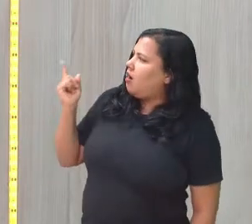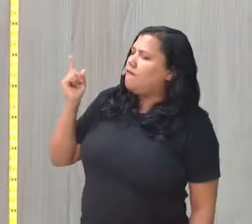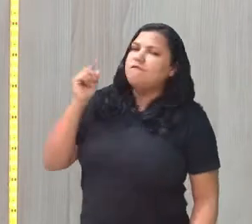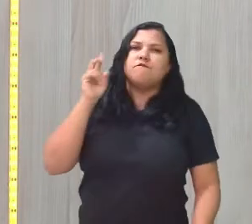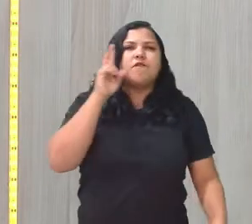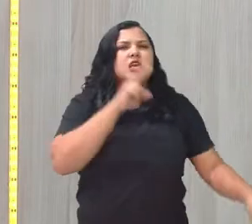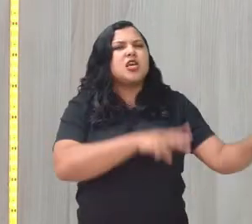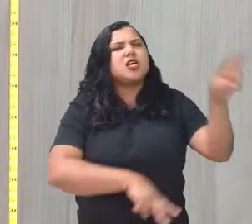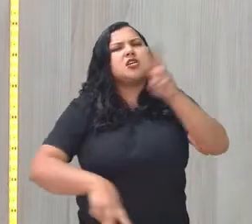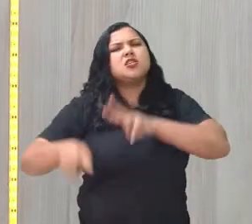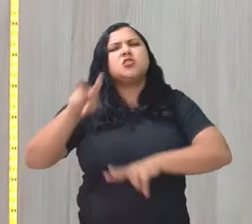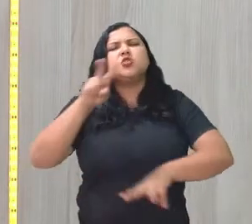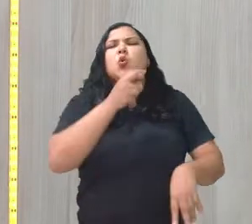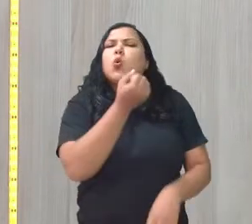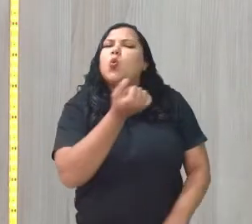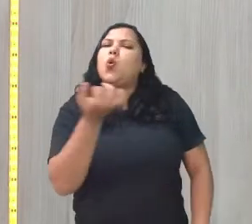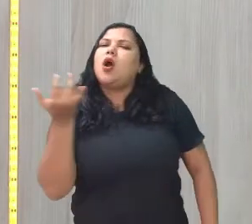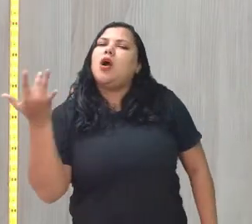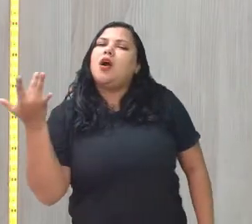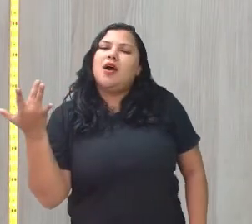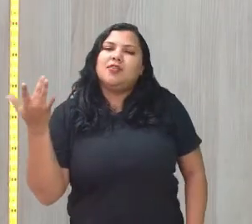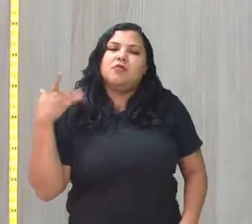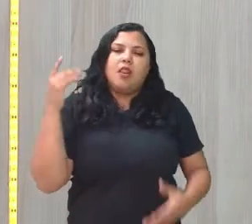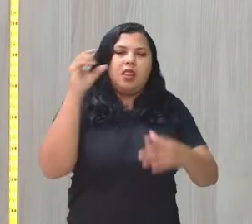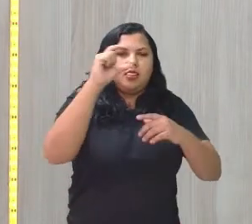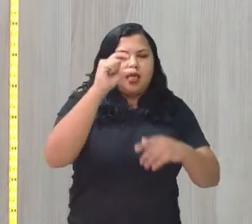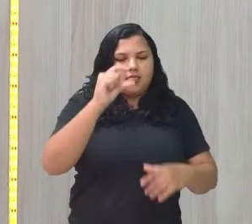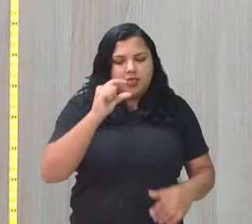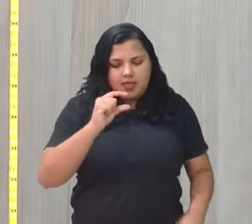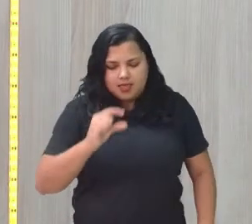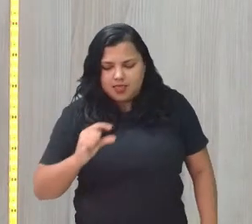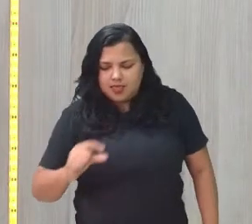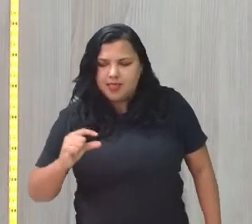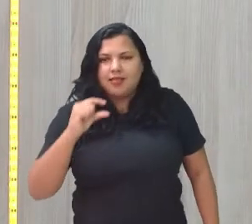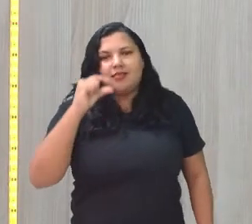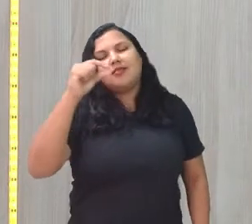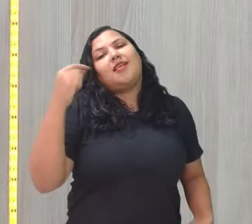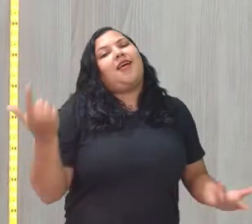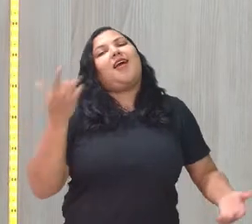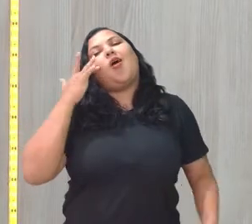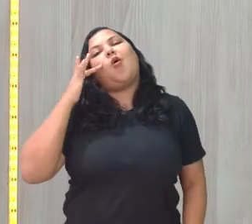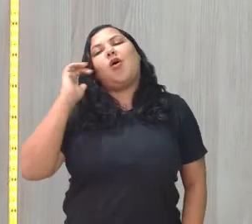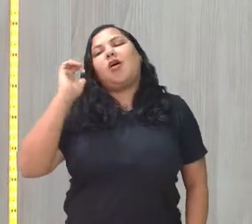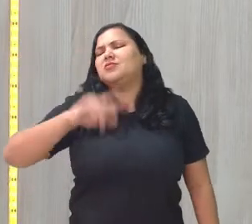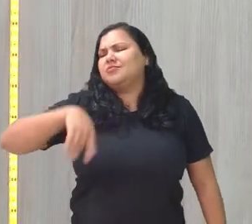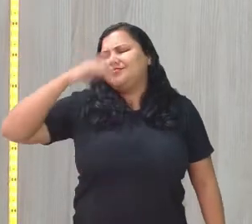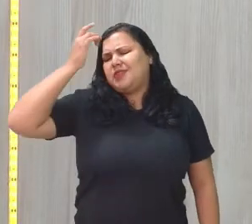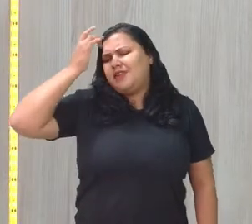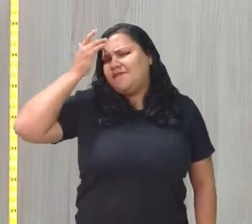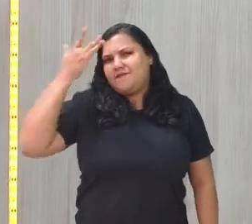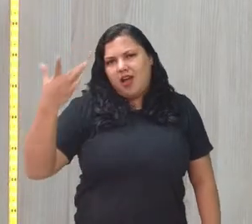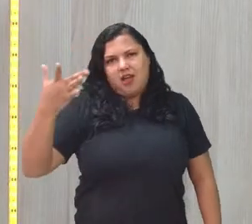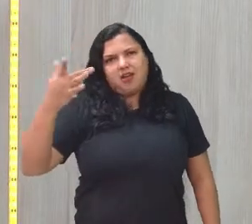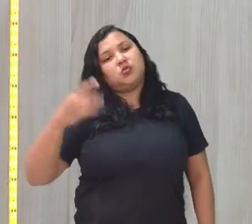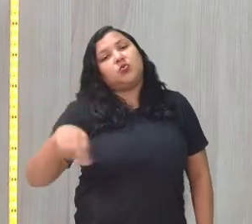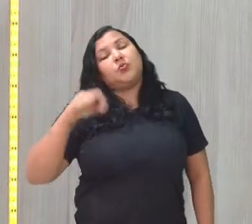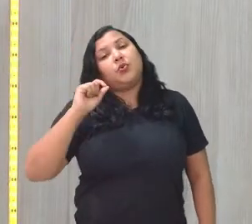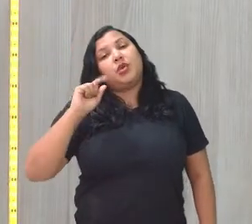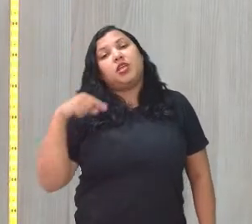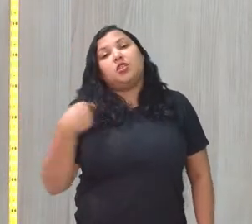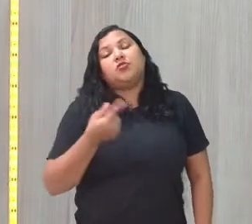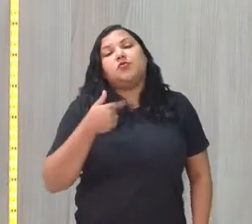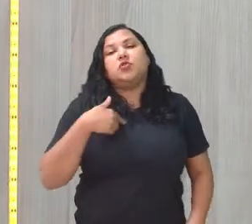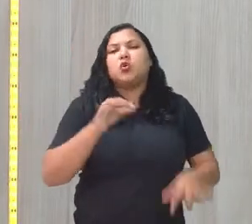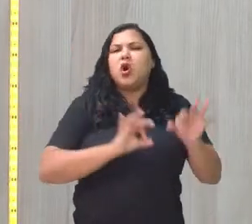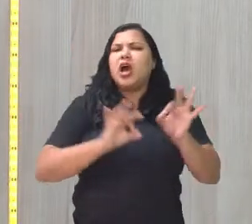visualizar quantas porções a gente tira dali de 100, eu acho que fica muito mais fácil do que se a gente só for fazer o número